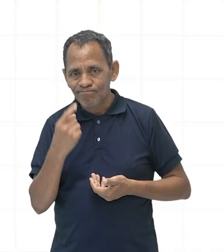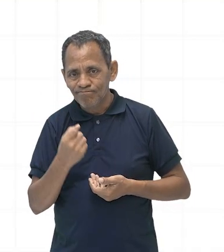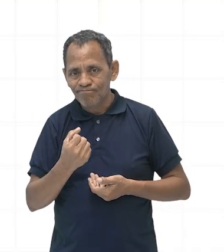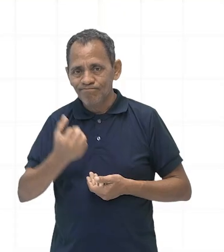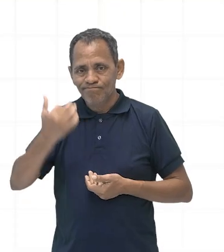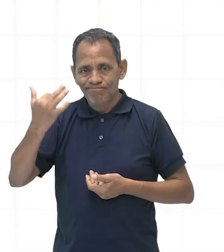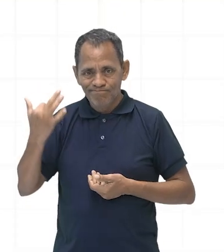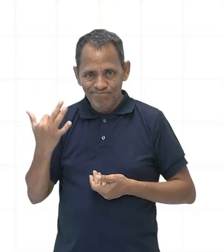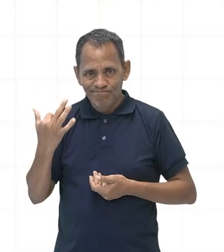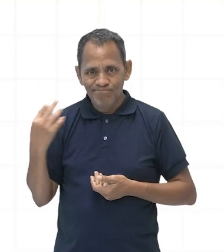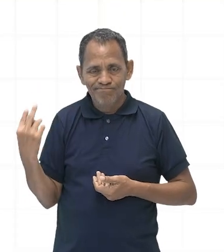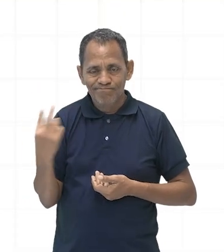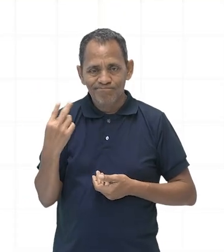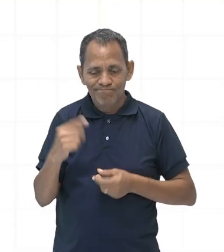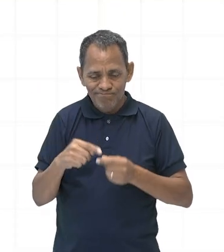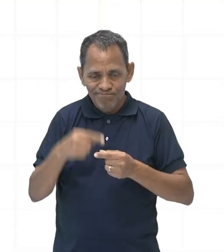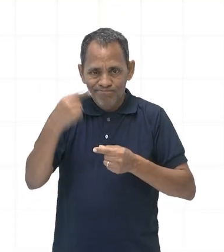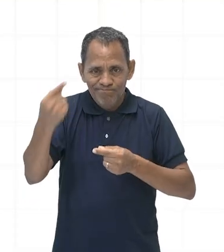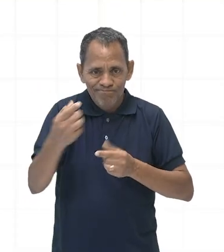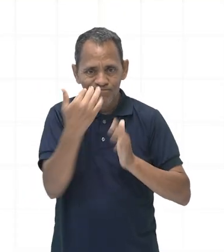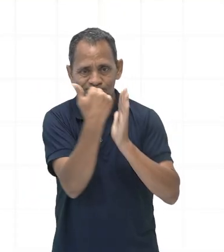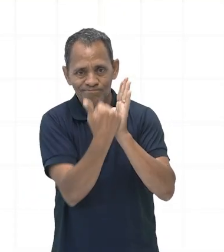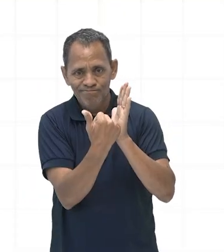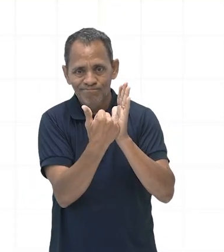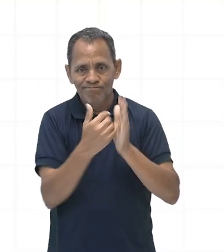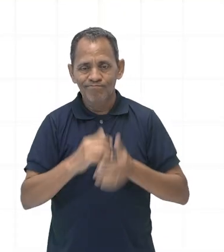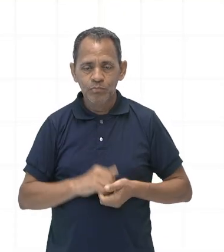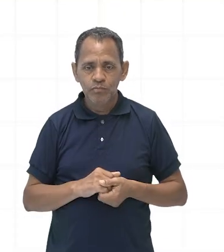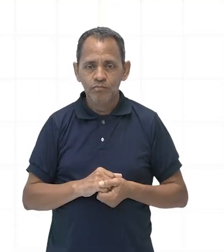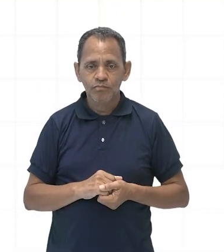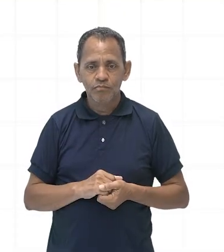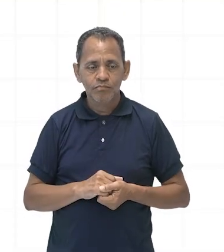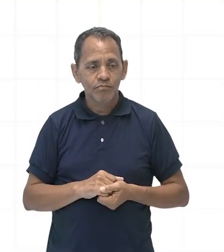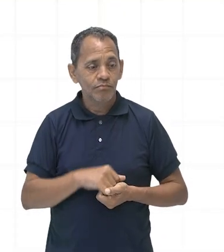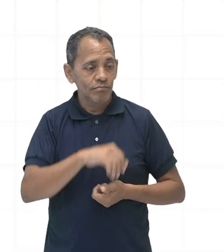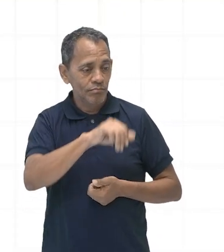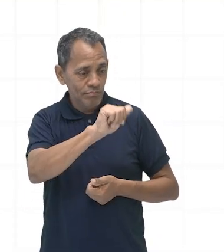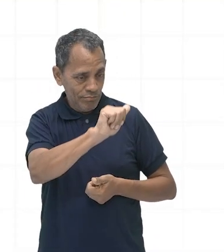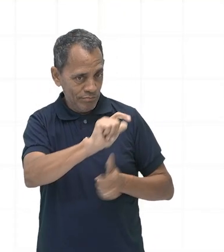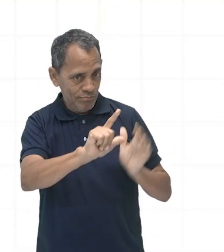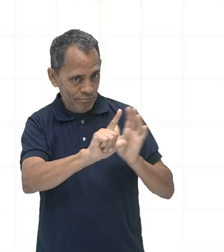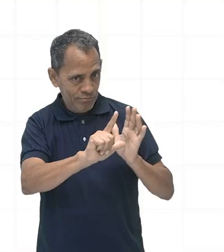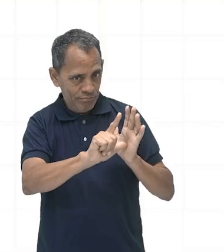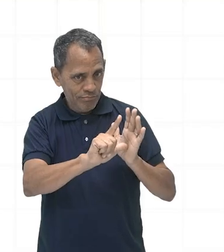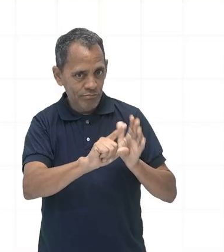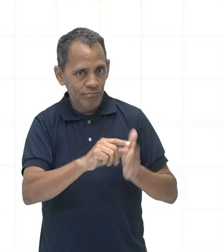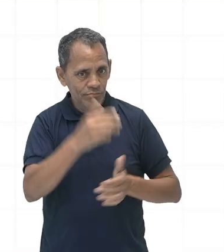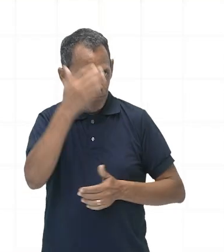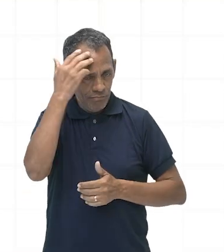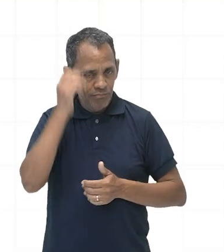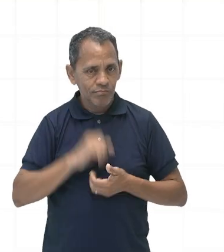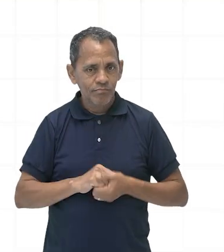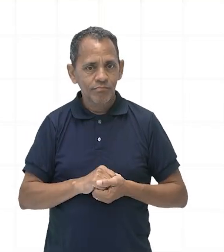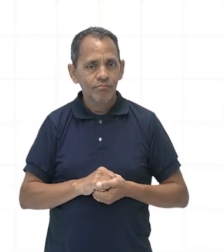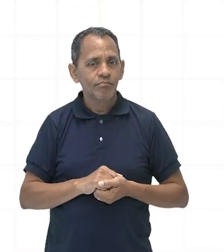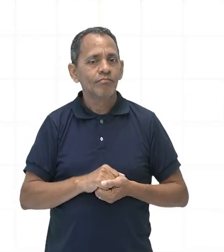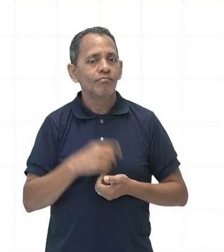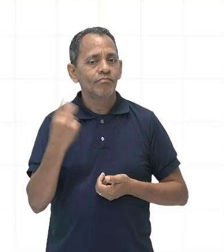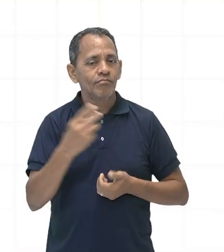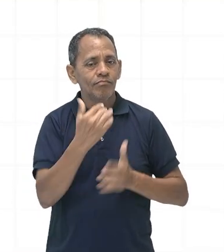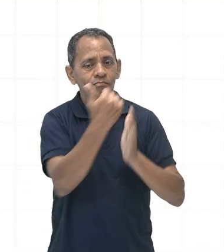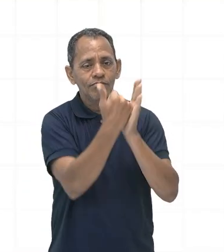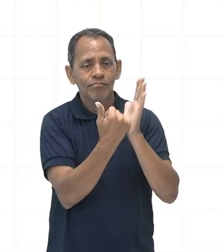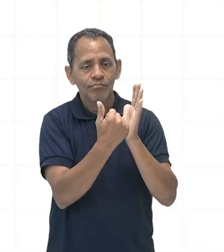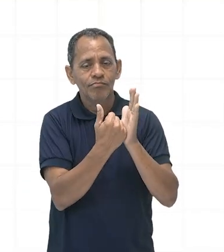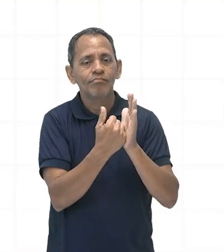quanto que vai ficar após aplicar o desconto. Então, ó, na livraria A, a gente sabe que vai ser o preço original